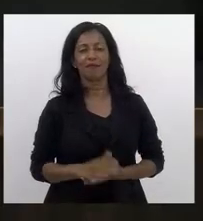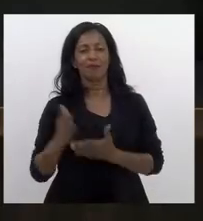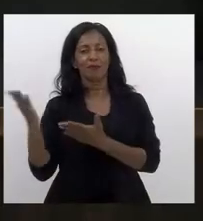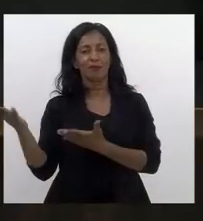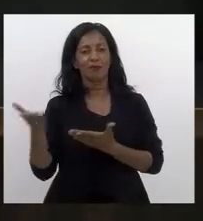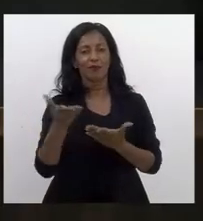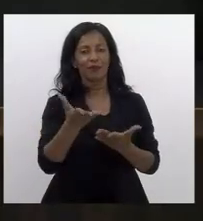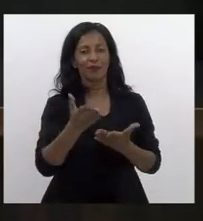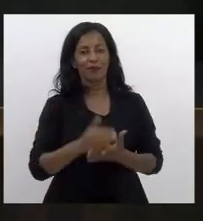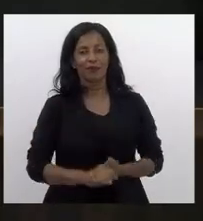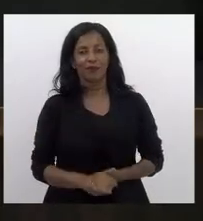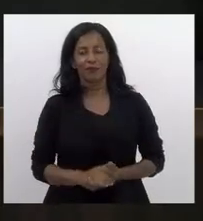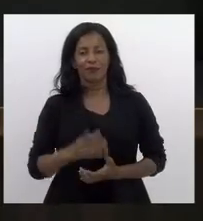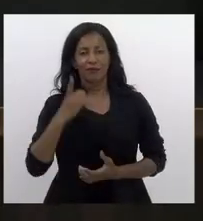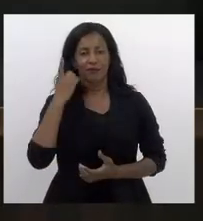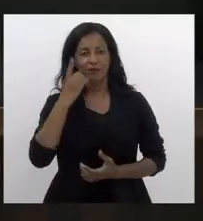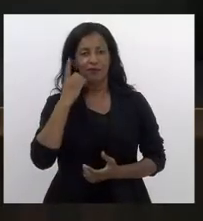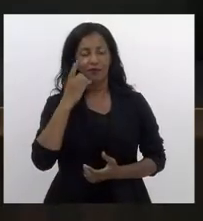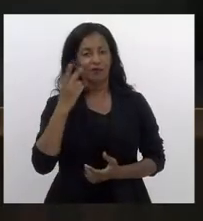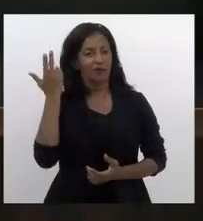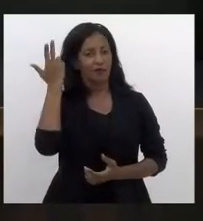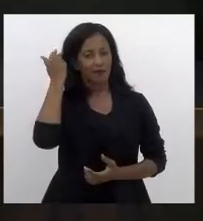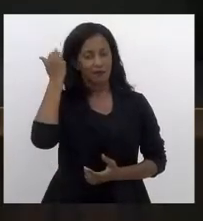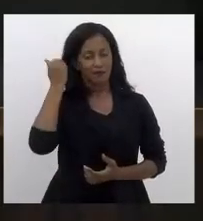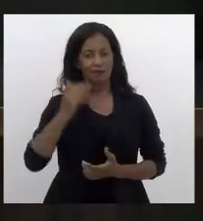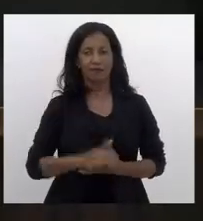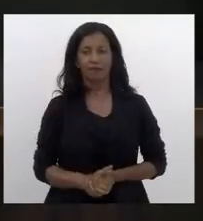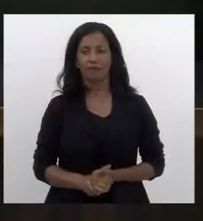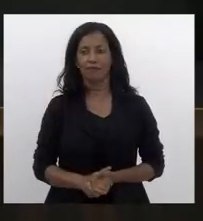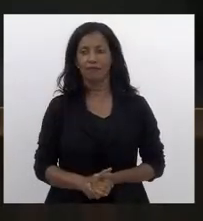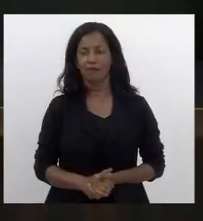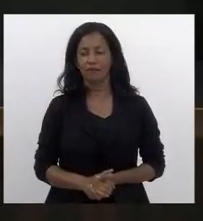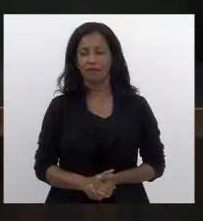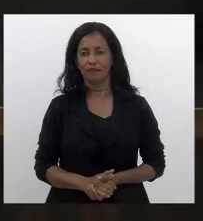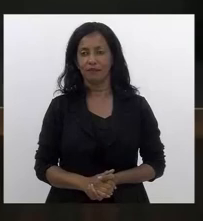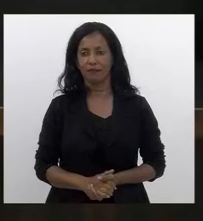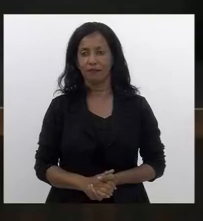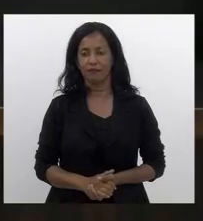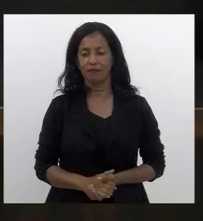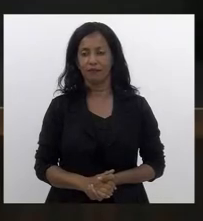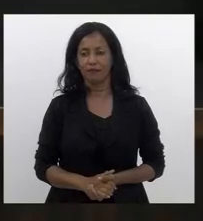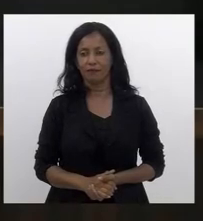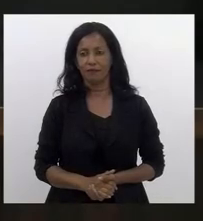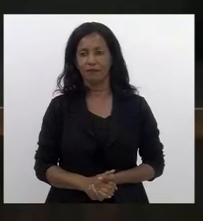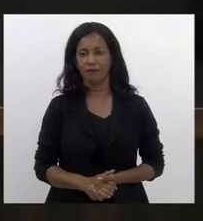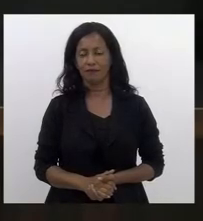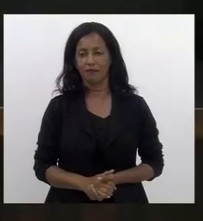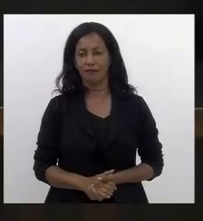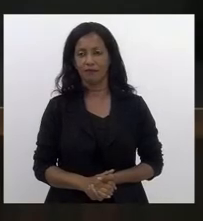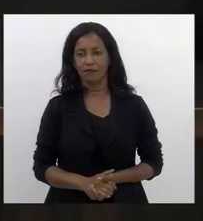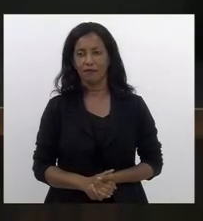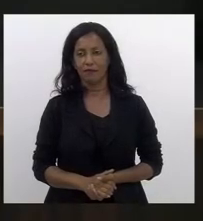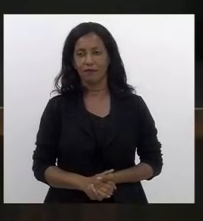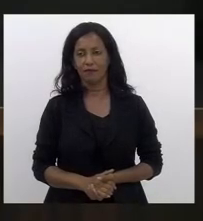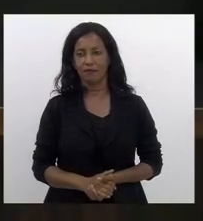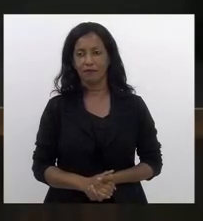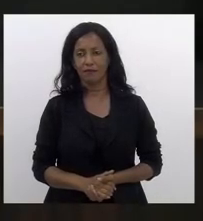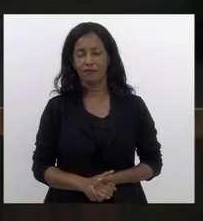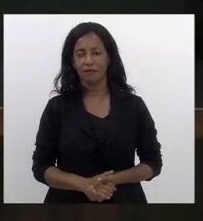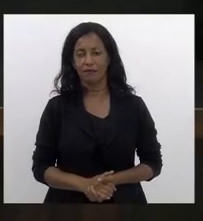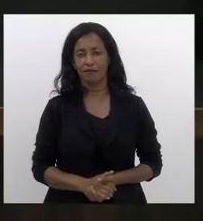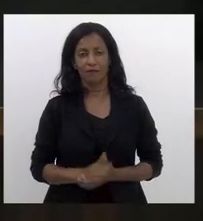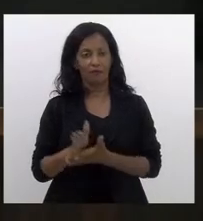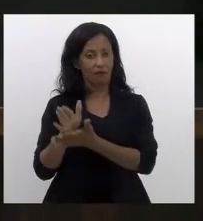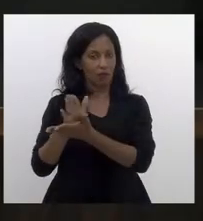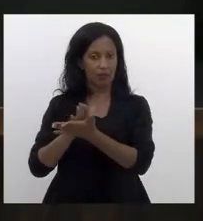Próximo orador inscrito é o nobre deputado Eliomar Coelho. Próximo orador escrito é o nobre deputado Eliomar